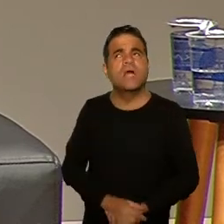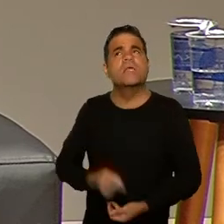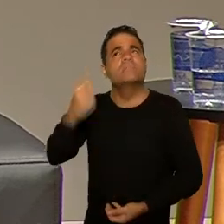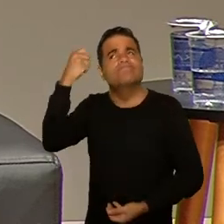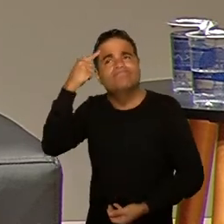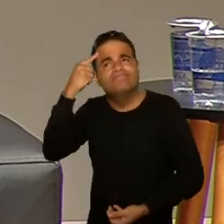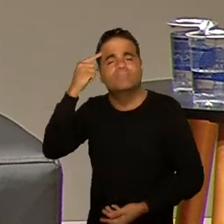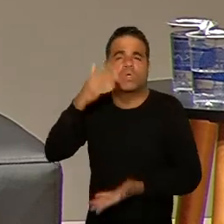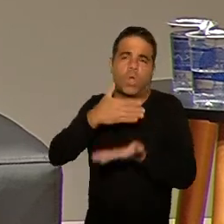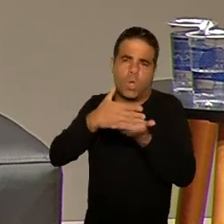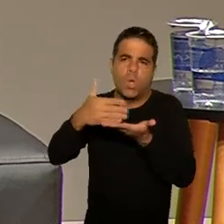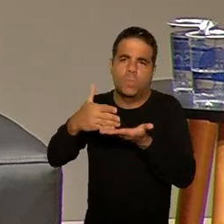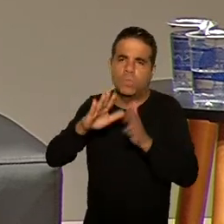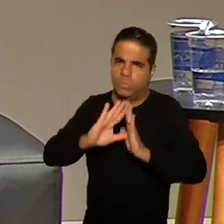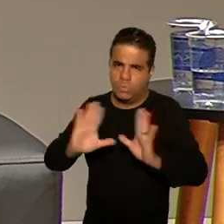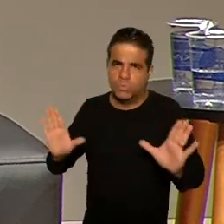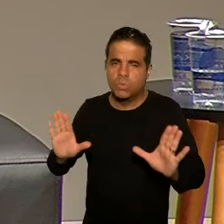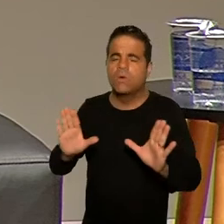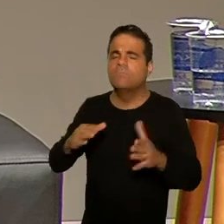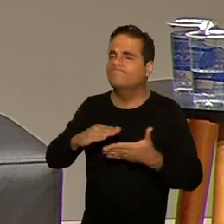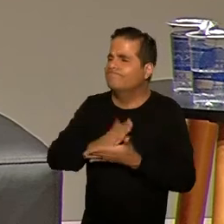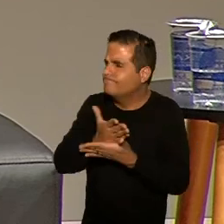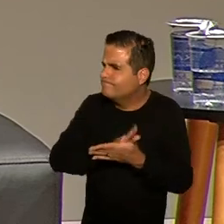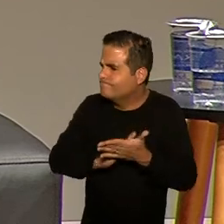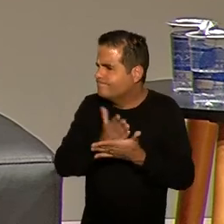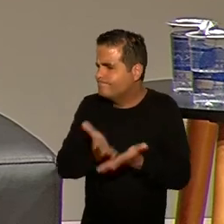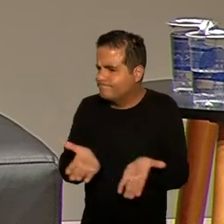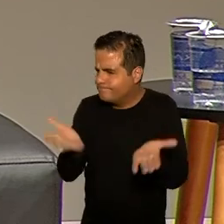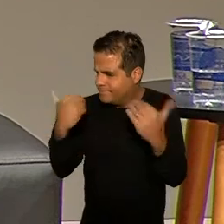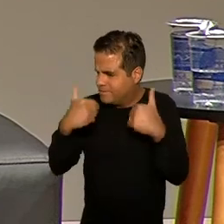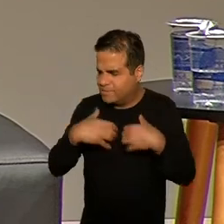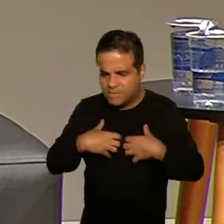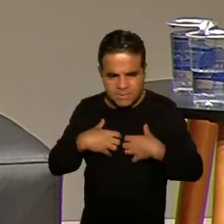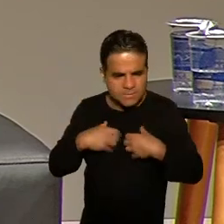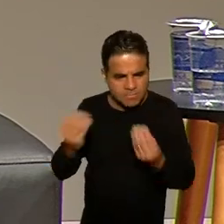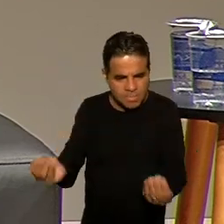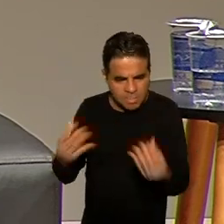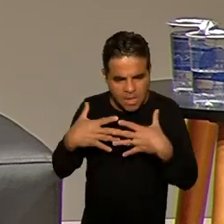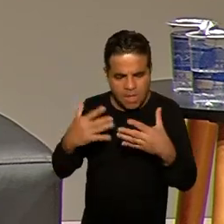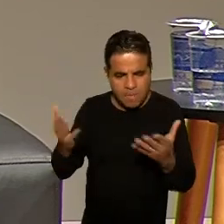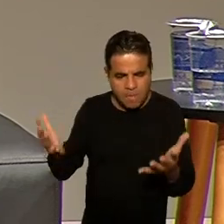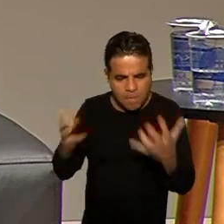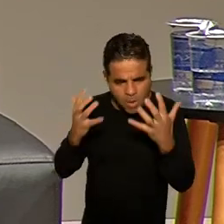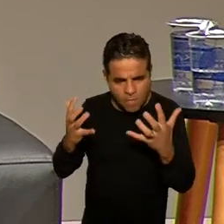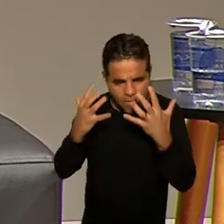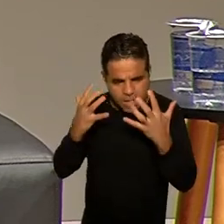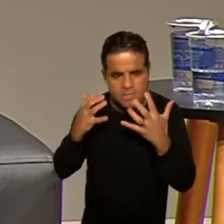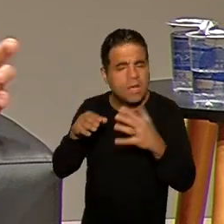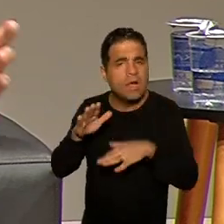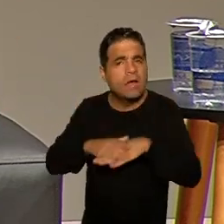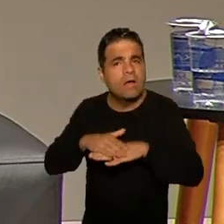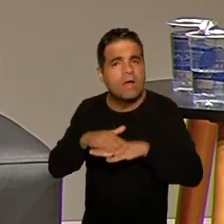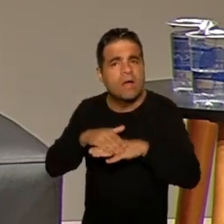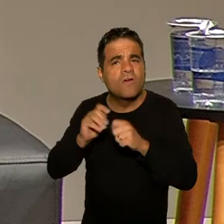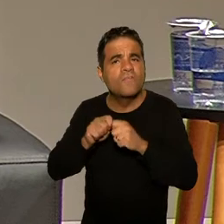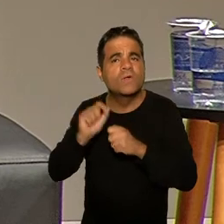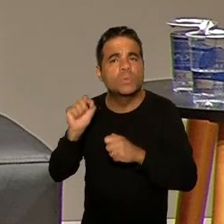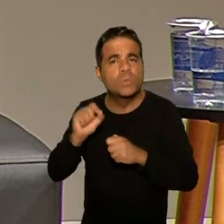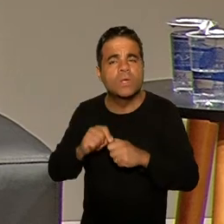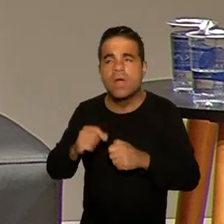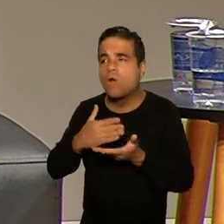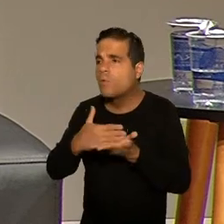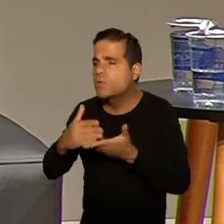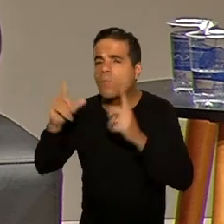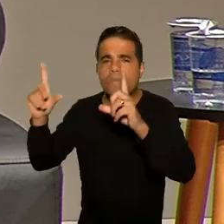eles começaram não só a se incomodar com isso mas também aquele devolver uma provocação que que eles fizeram eles começaram